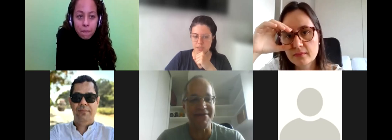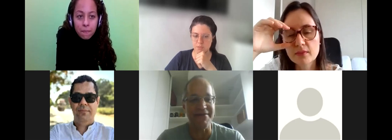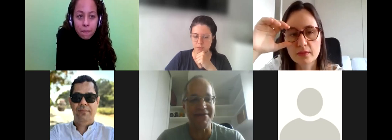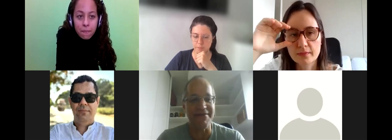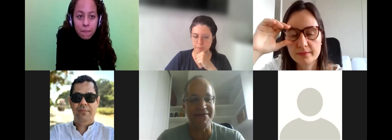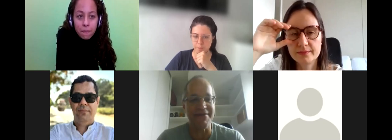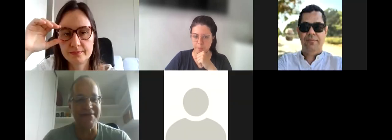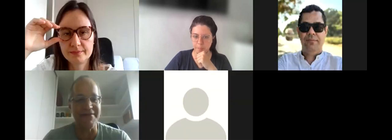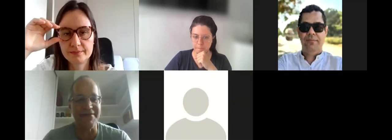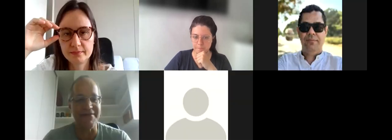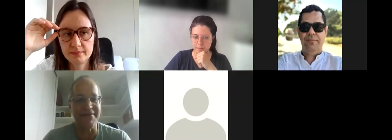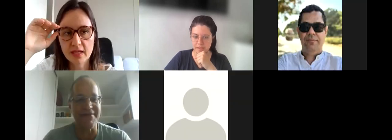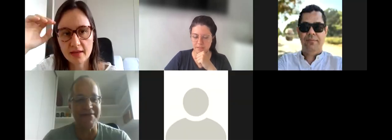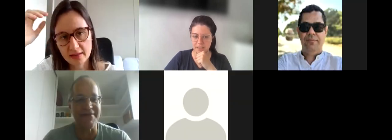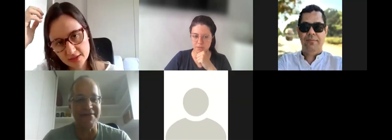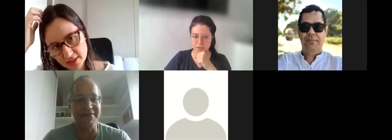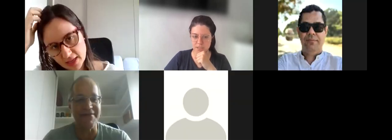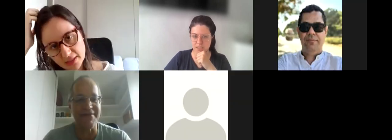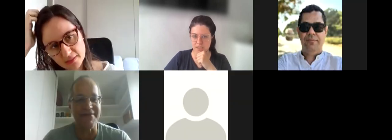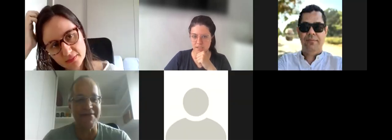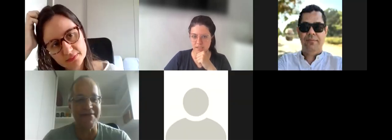Isso mesmo.